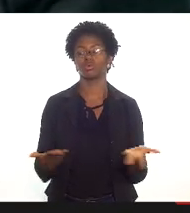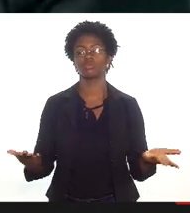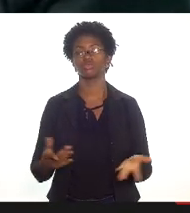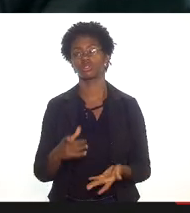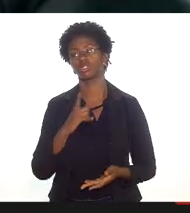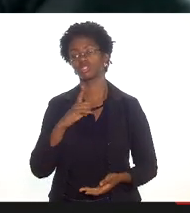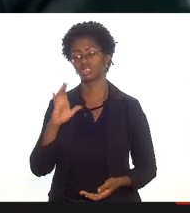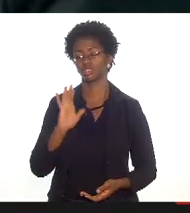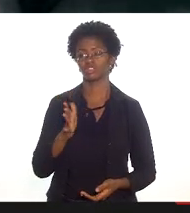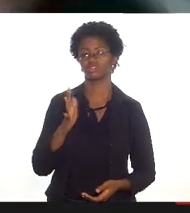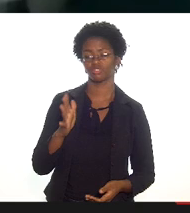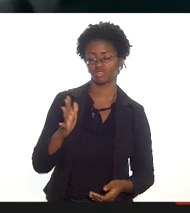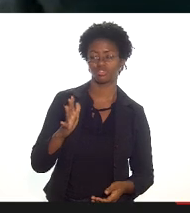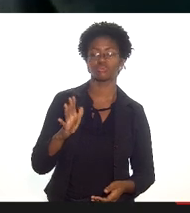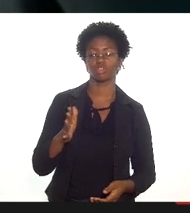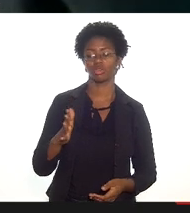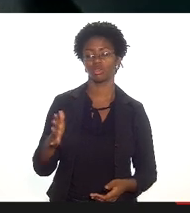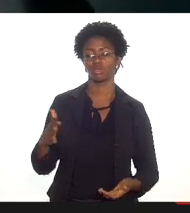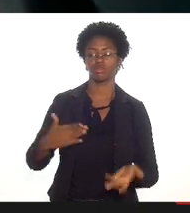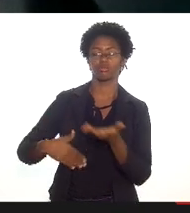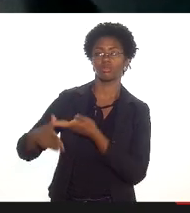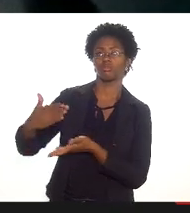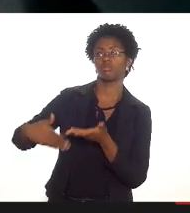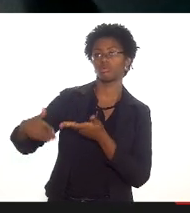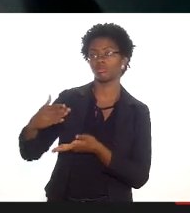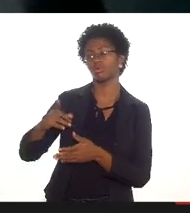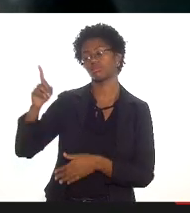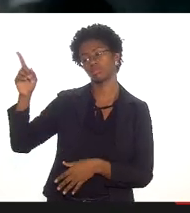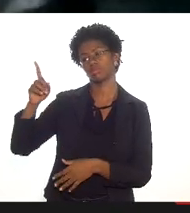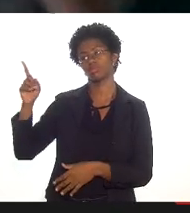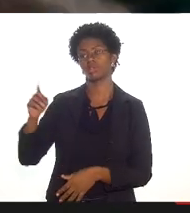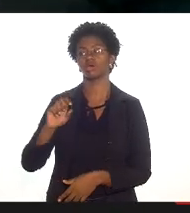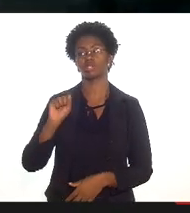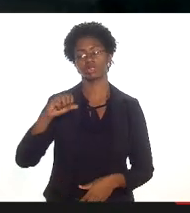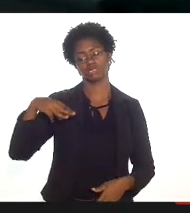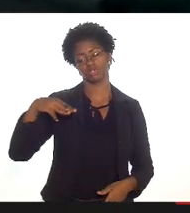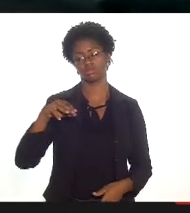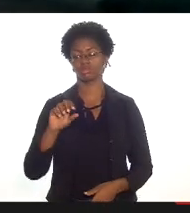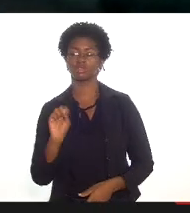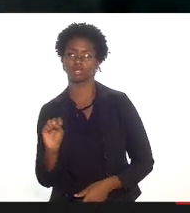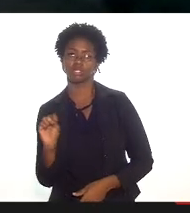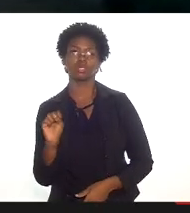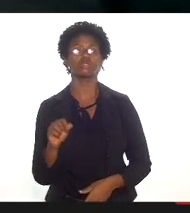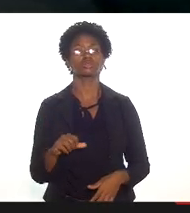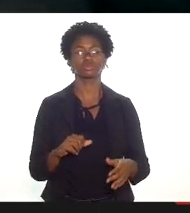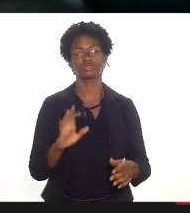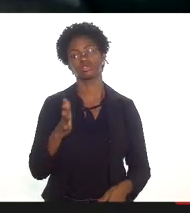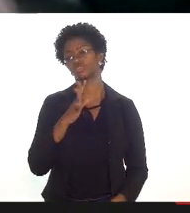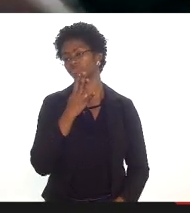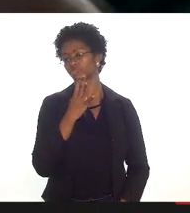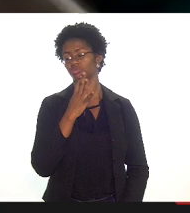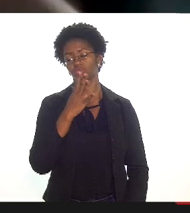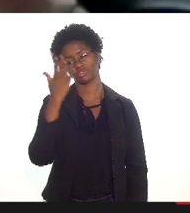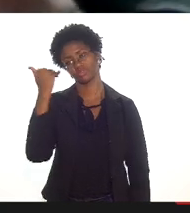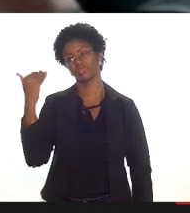de interoperabilidade com a plataforma do censo de leitos da SMS, que é bem conhecido, né? Já, inclusive, ganhou